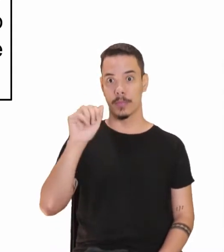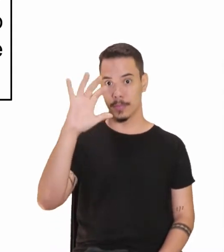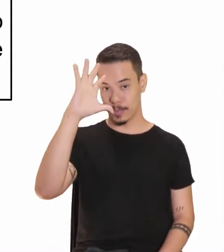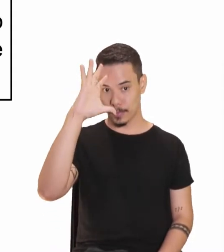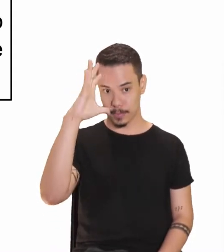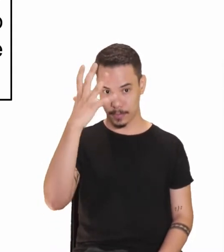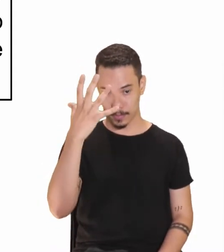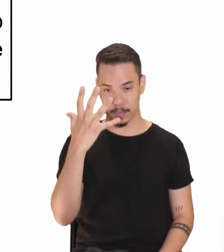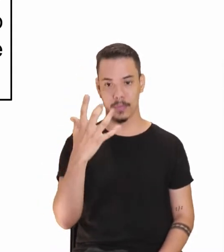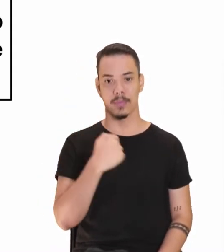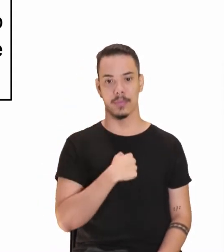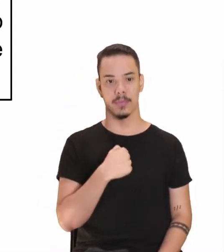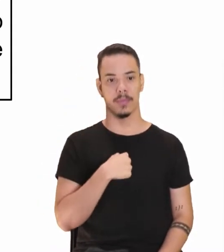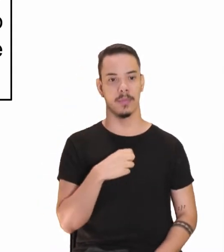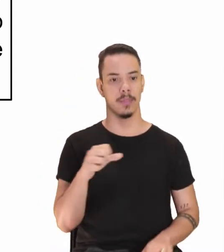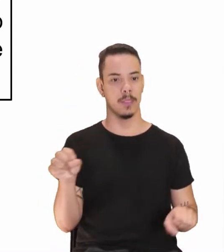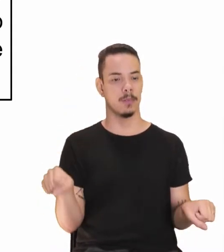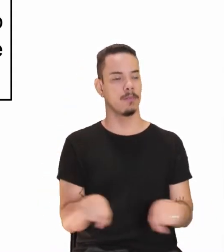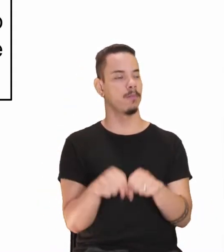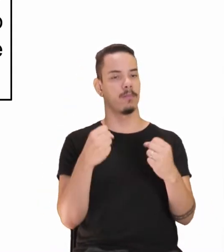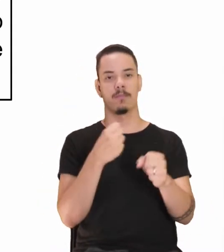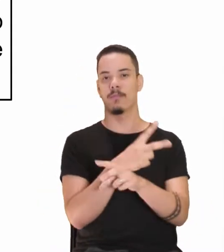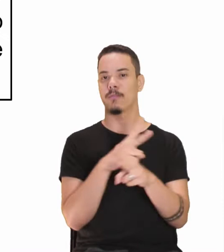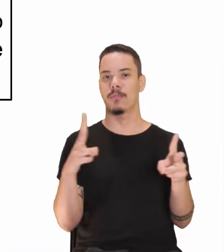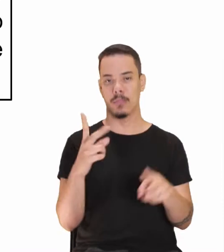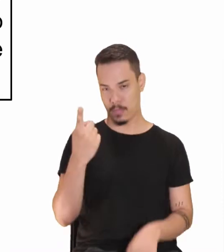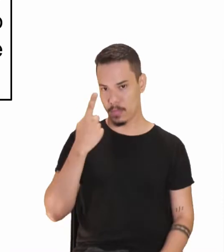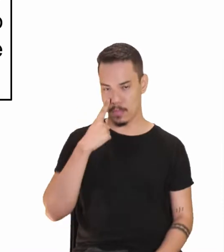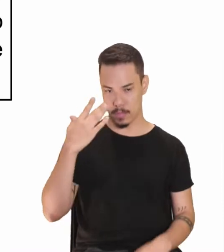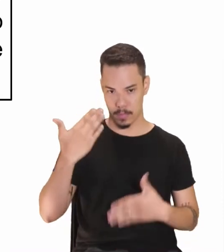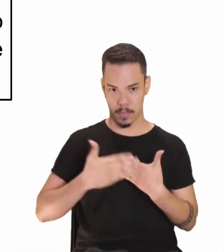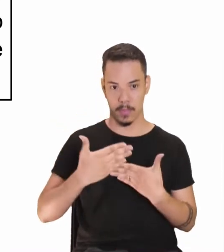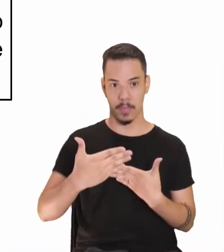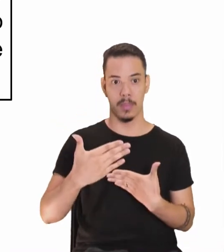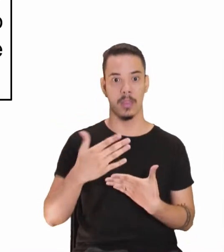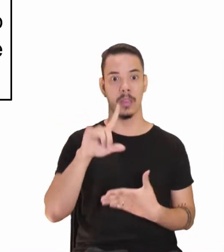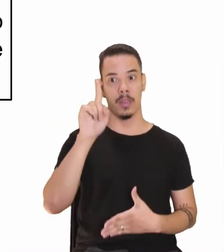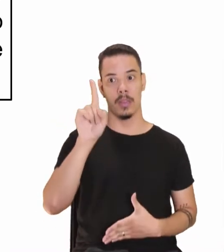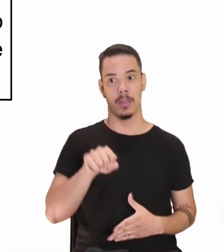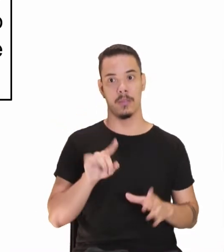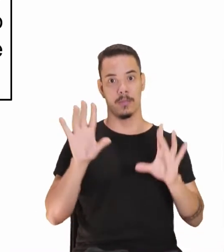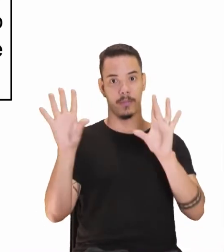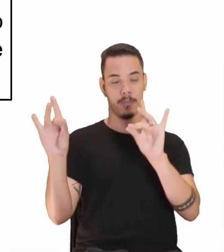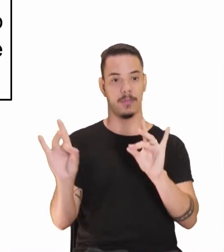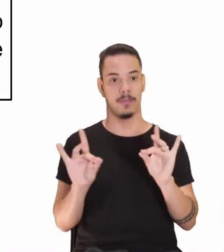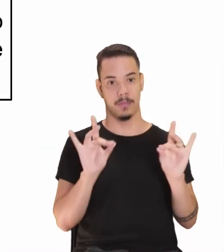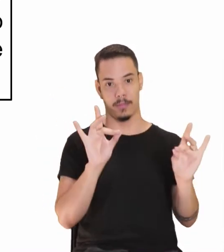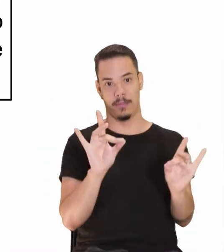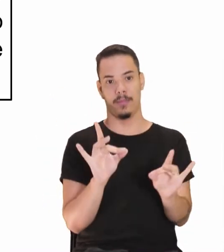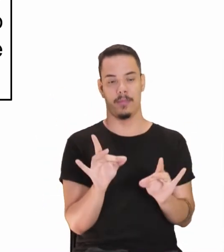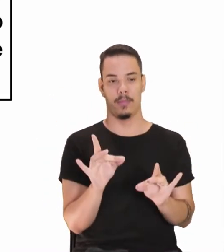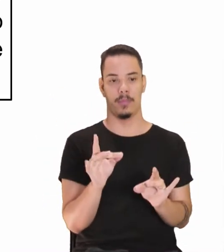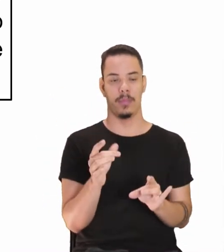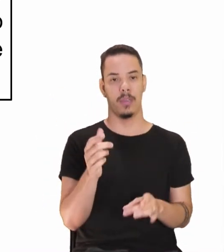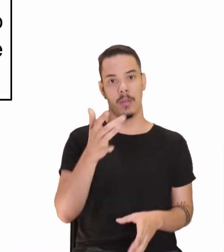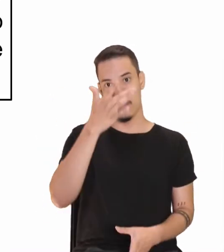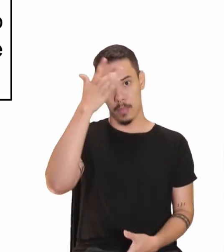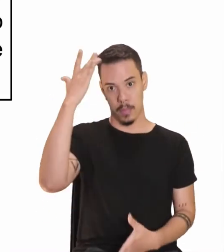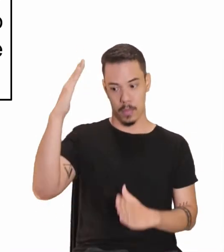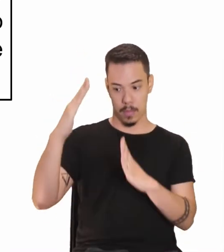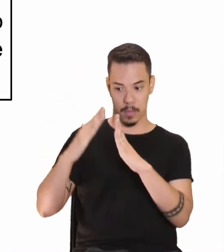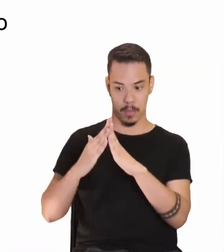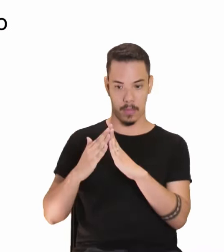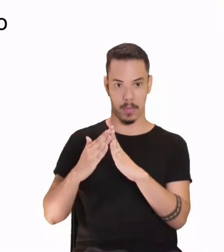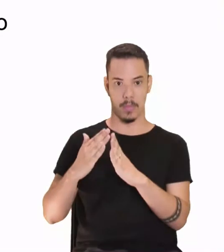arrebento, então veremos. Então aqui um trechinho da obra Quem Casa Quer